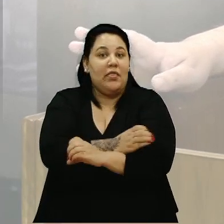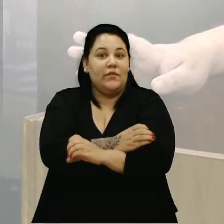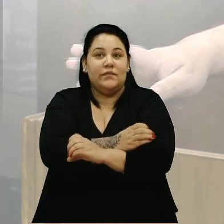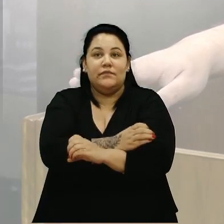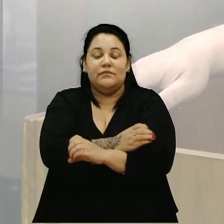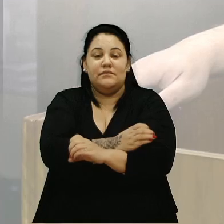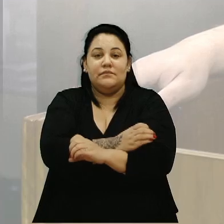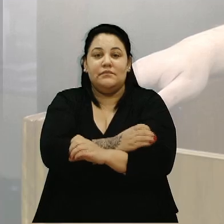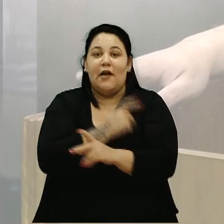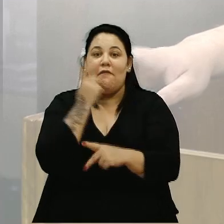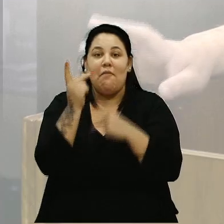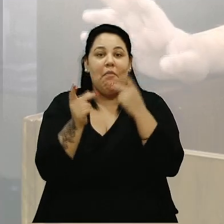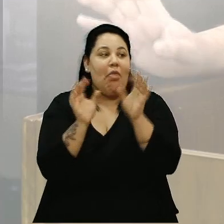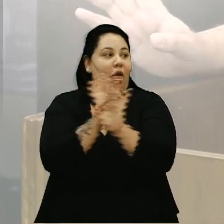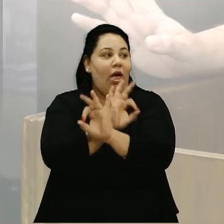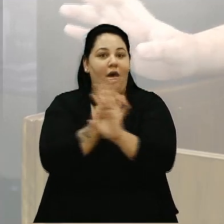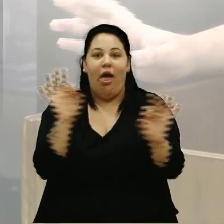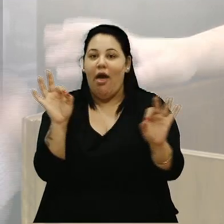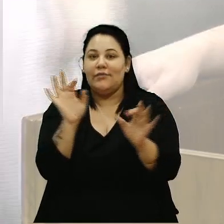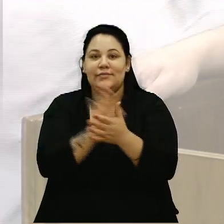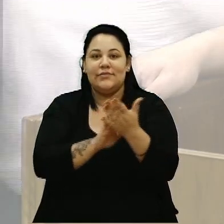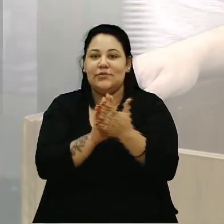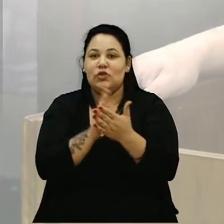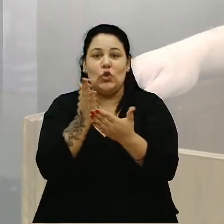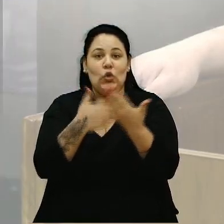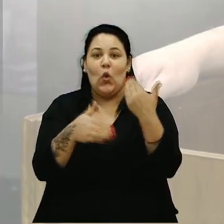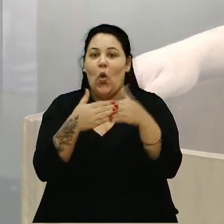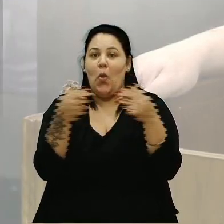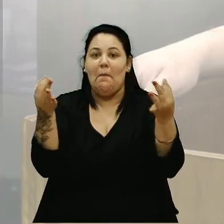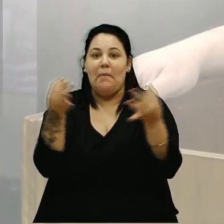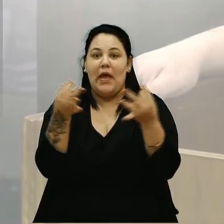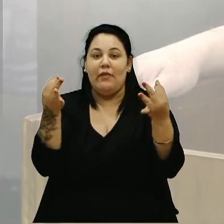Ninguém fala nada. Tá tudo mil maravilhas.